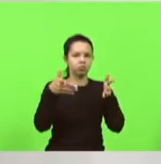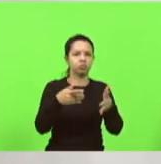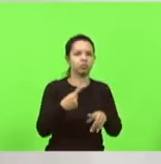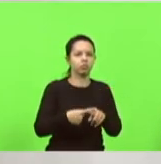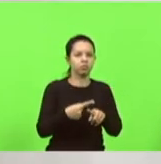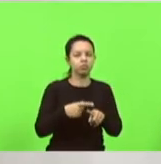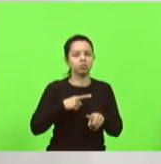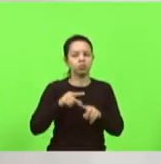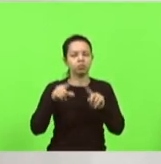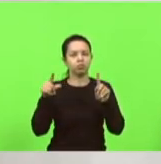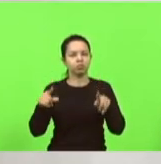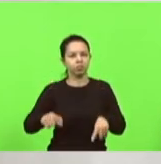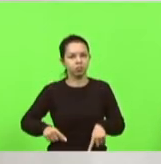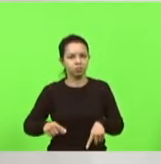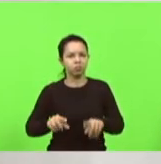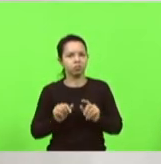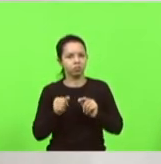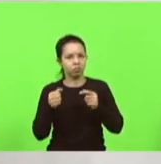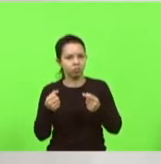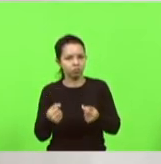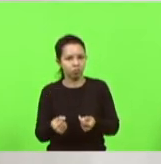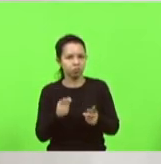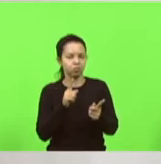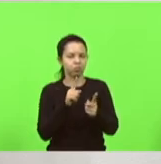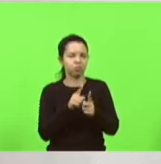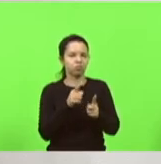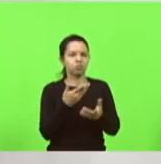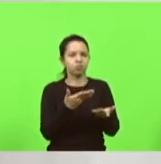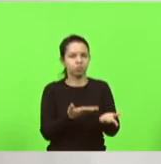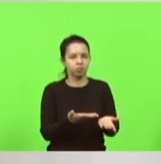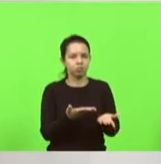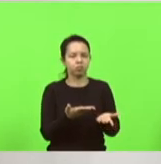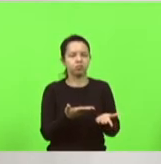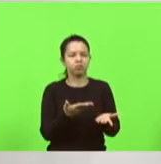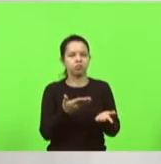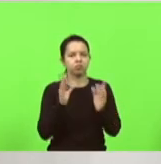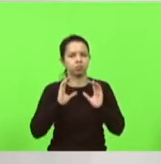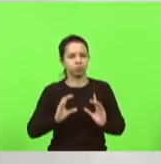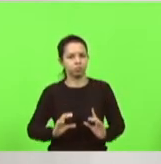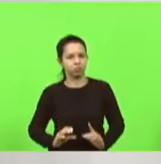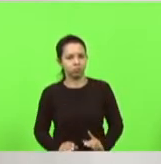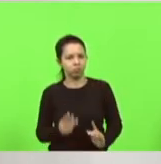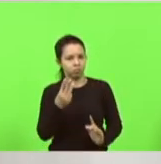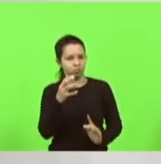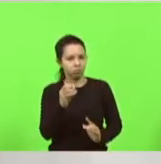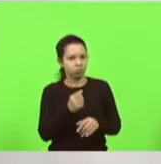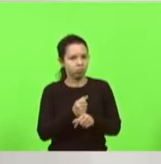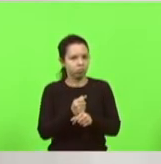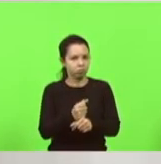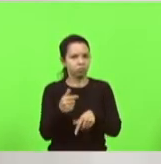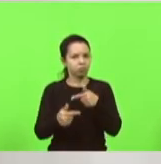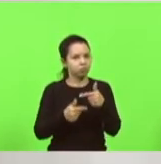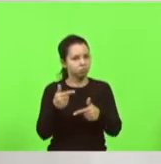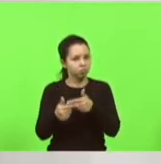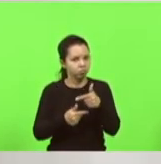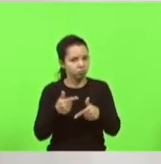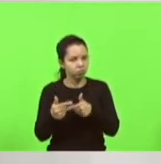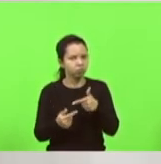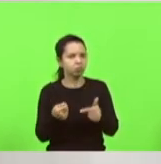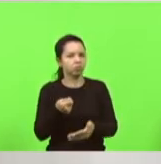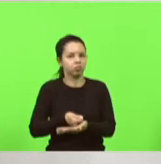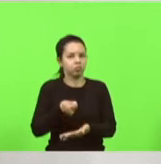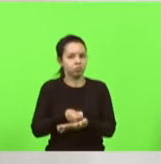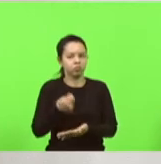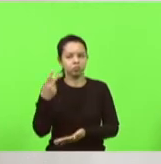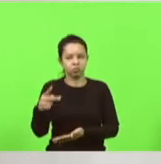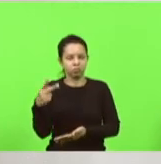atender o cidadão. E ele passa 30 anos cumprindo a sua obrigação, cumprindo